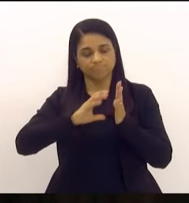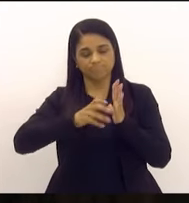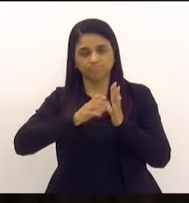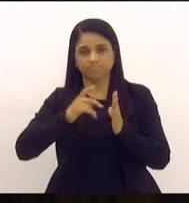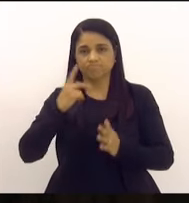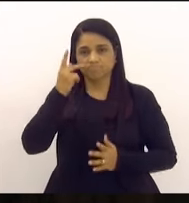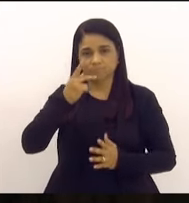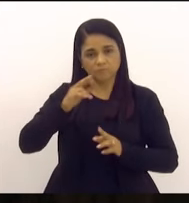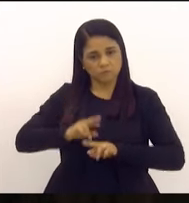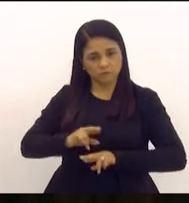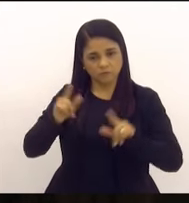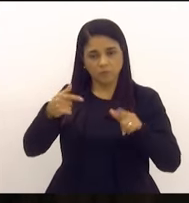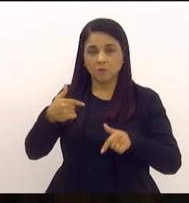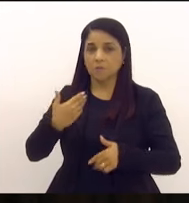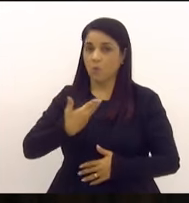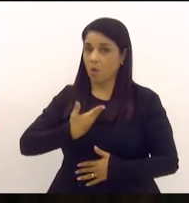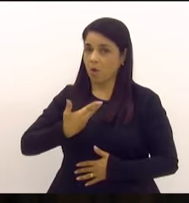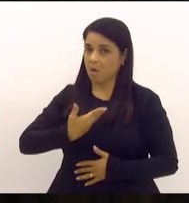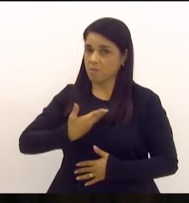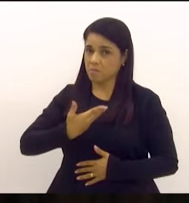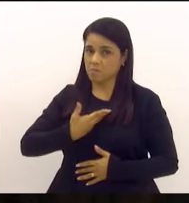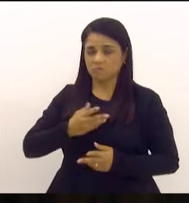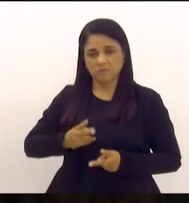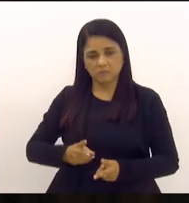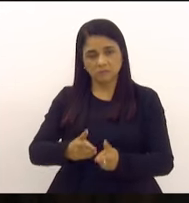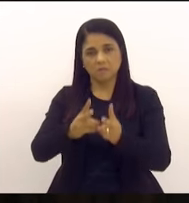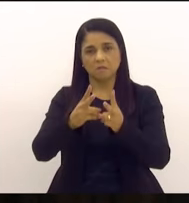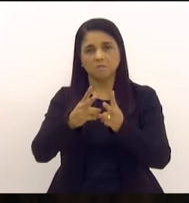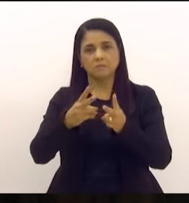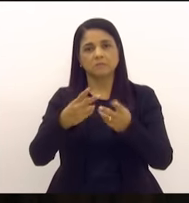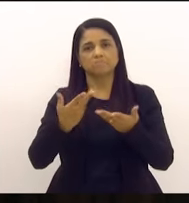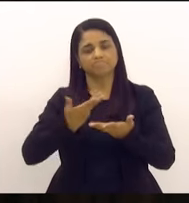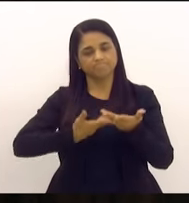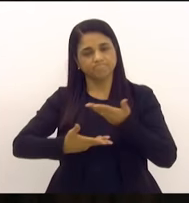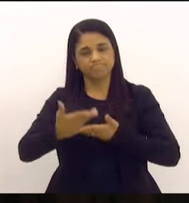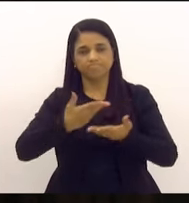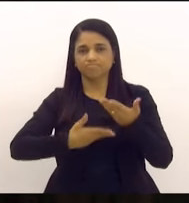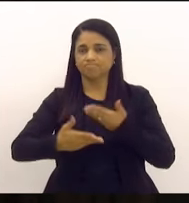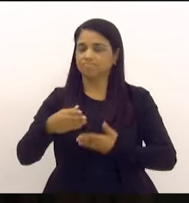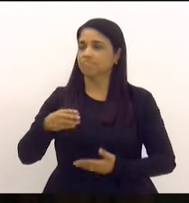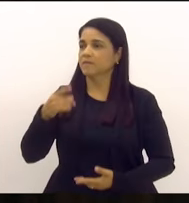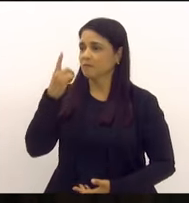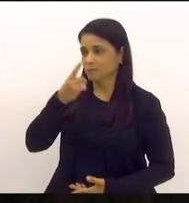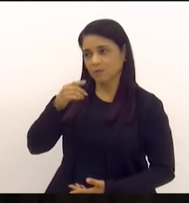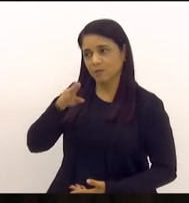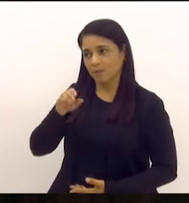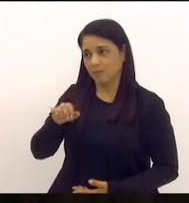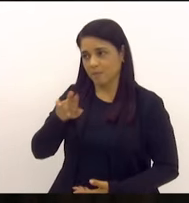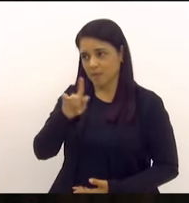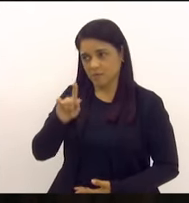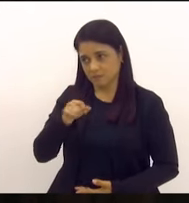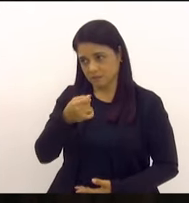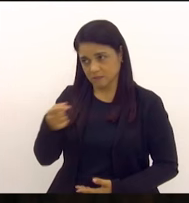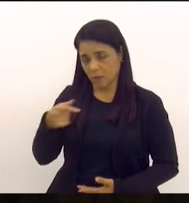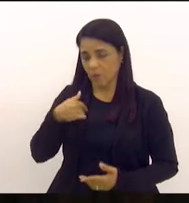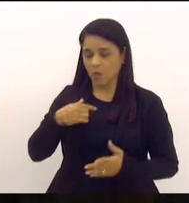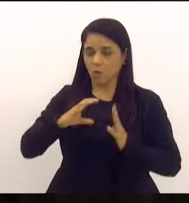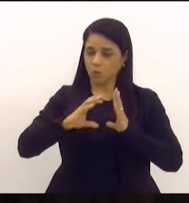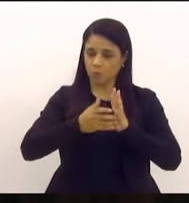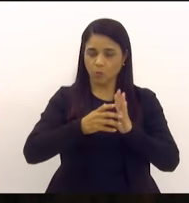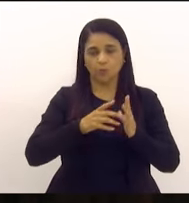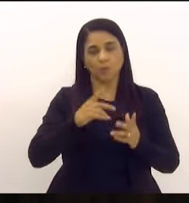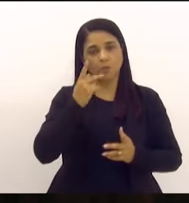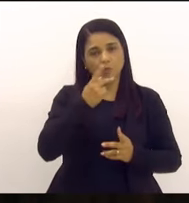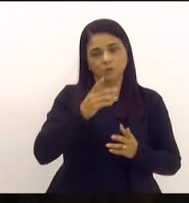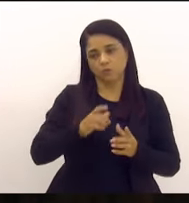sempre foi um grande amigo e sempre nutrimos de uma boa amizade, Brazão, apesar de ser de um grupo político ou de outro. Então fica aqui meu